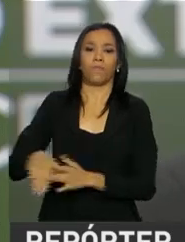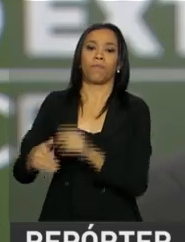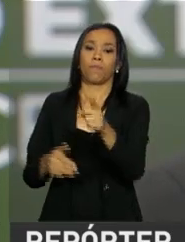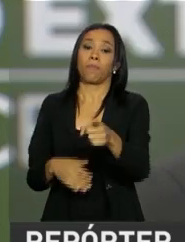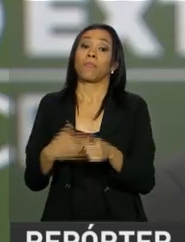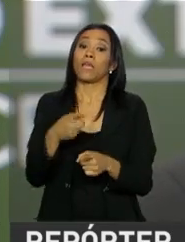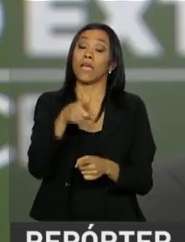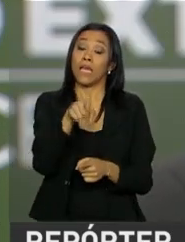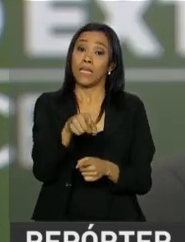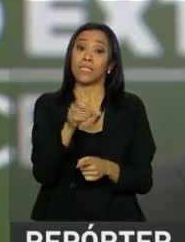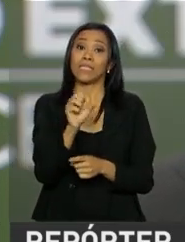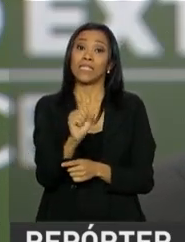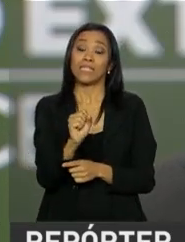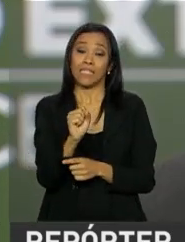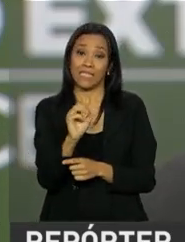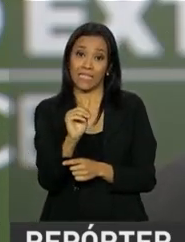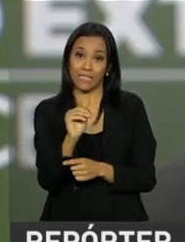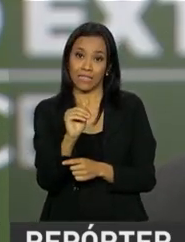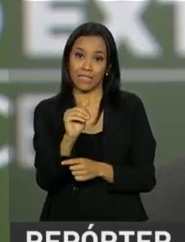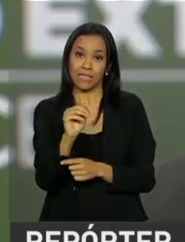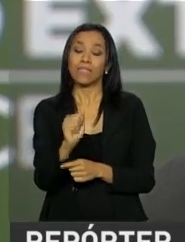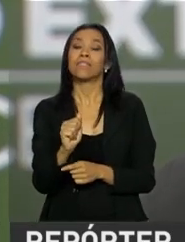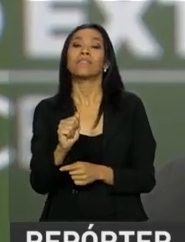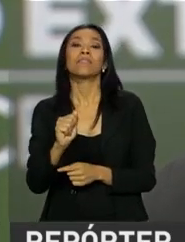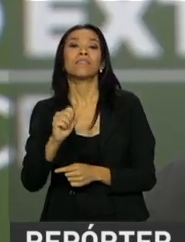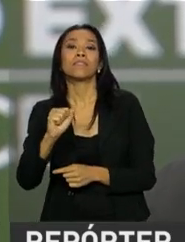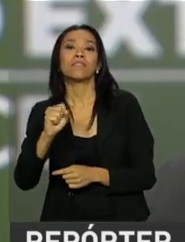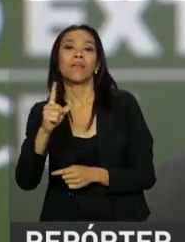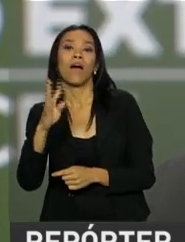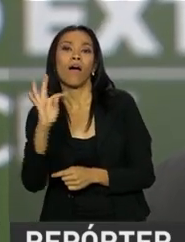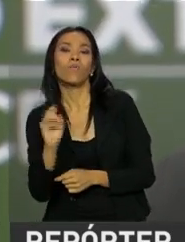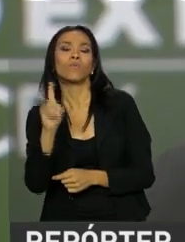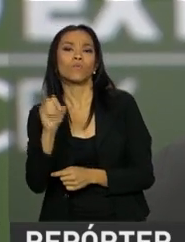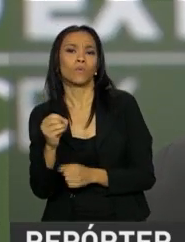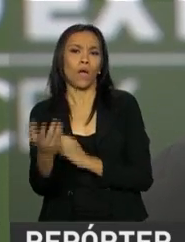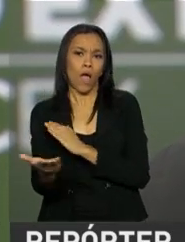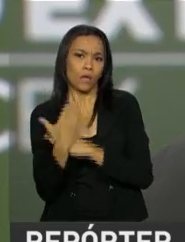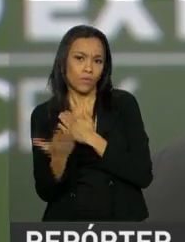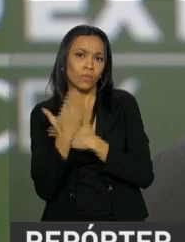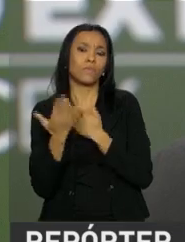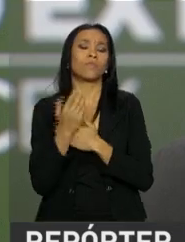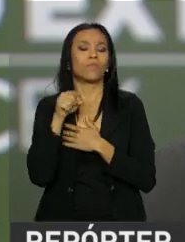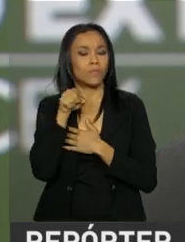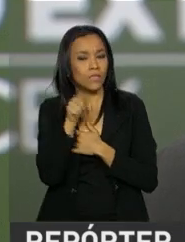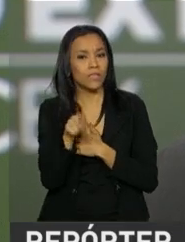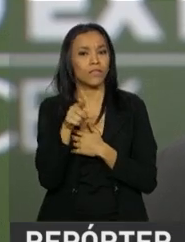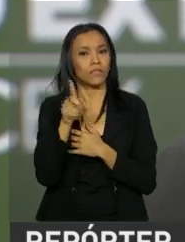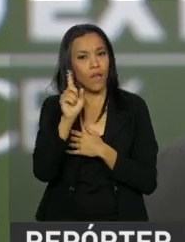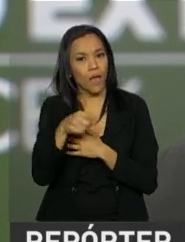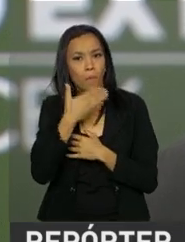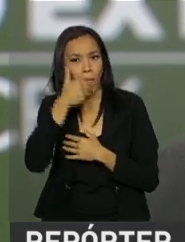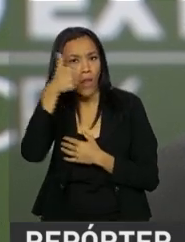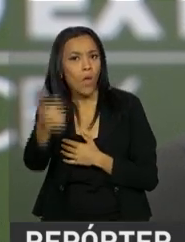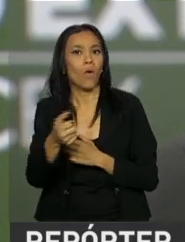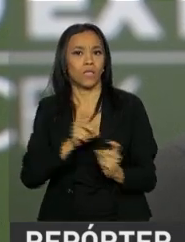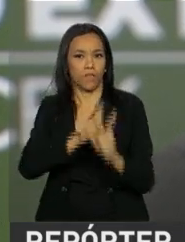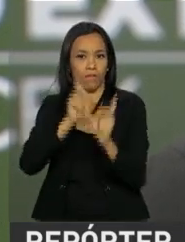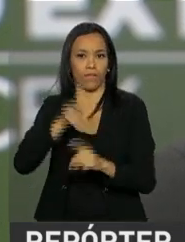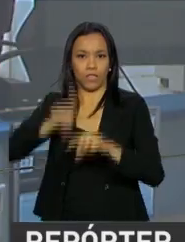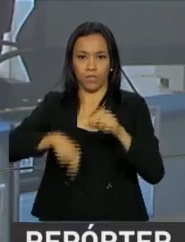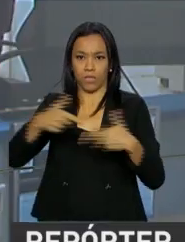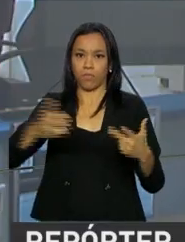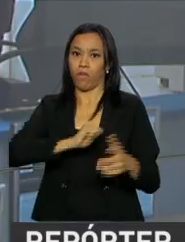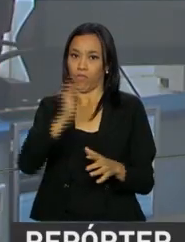nas contas externas e também esperamos aí que as importações sejam um primeiro sinal aí de uma melhora da atividade